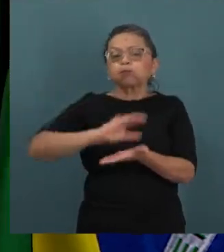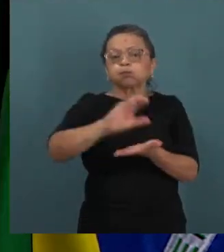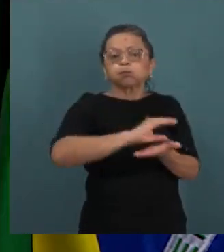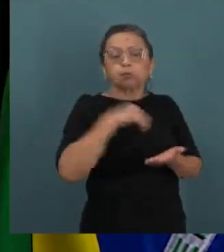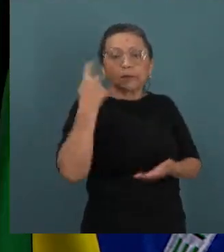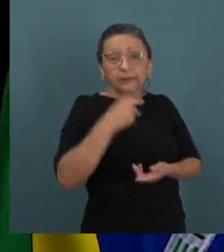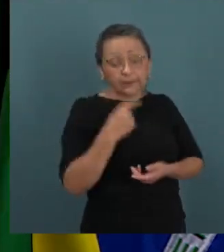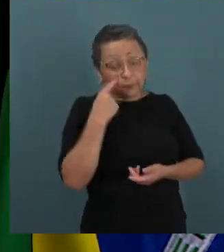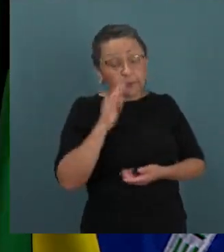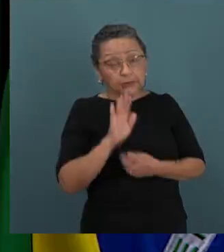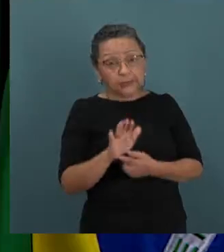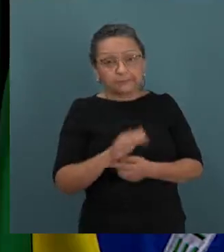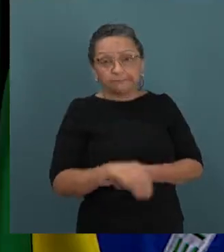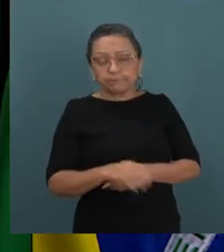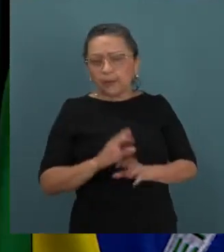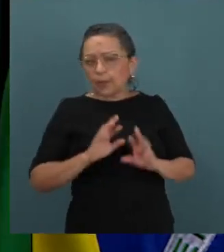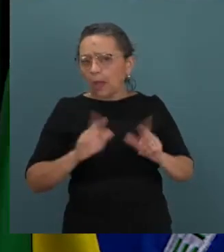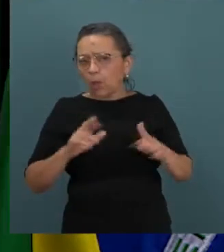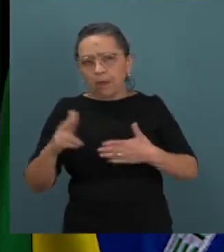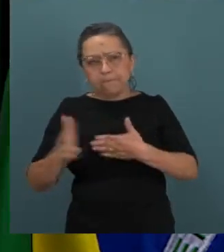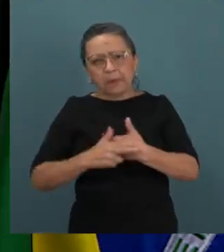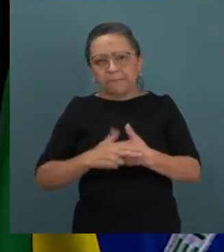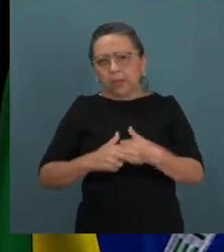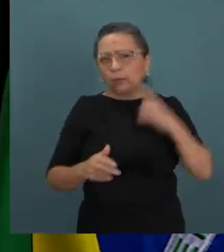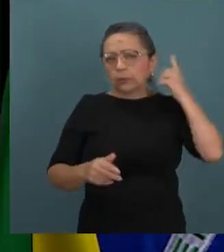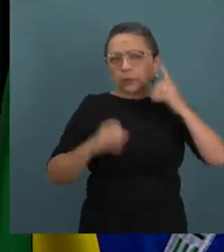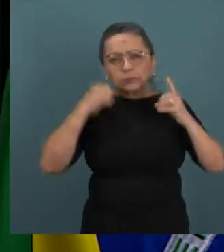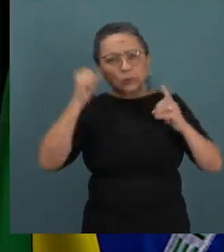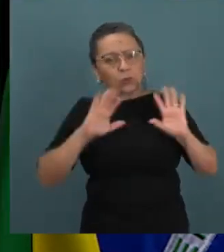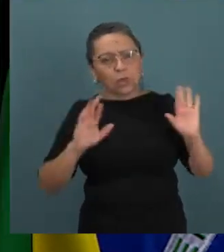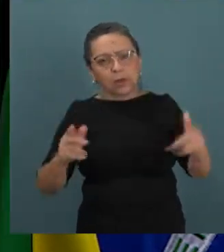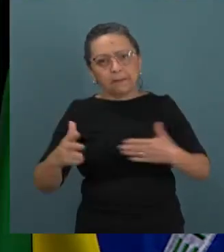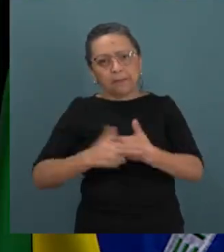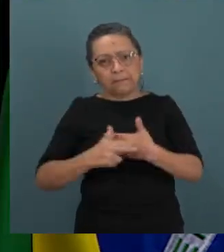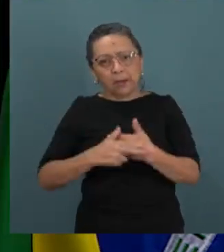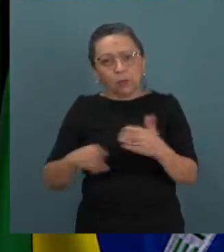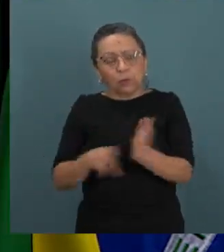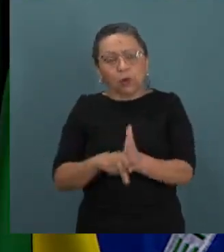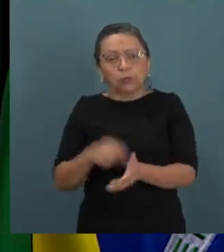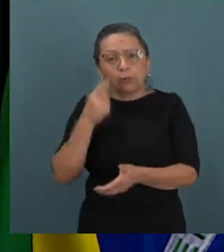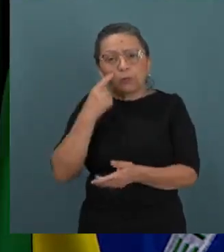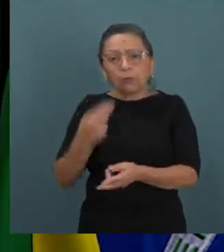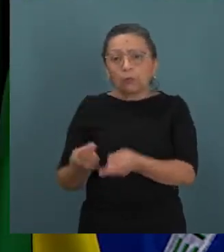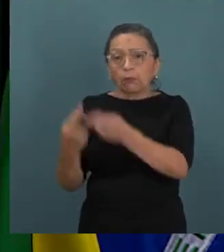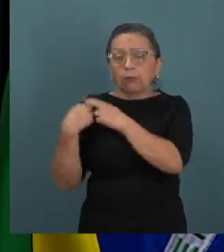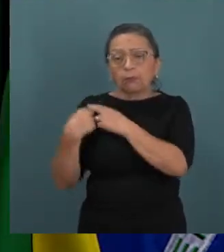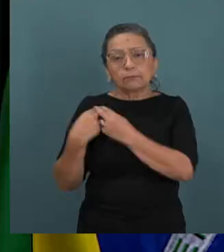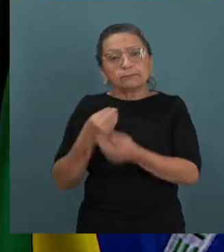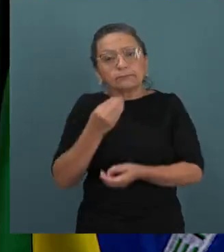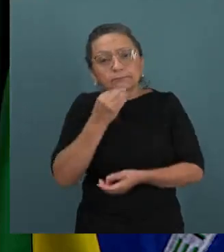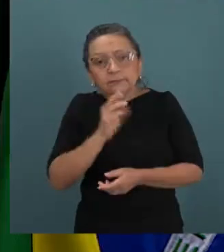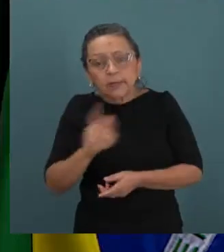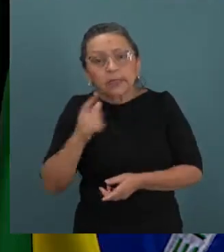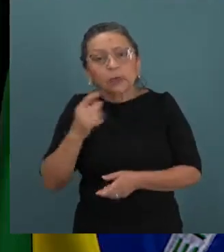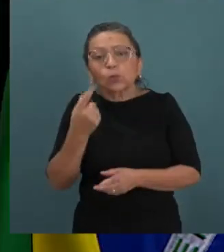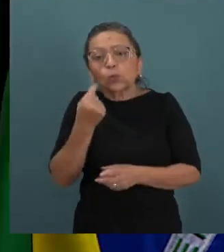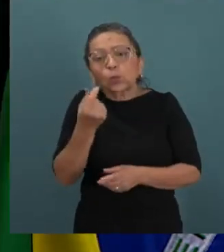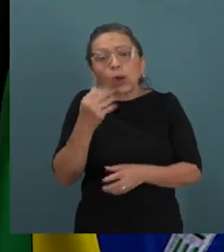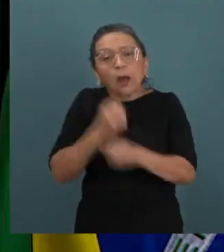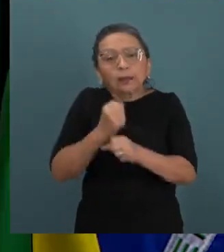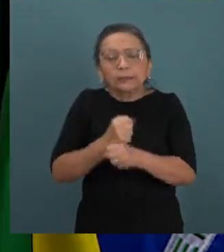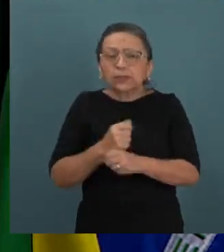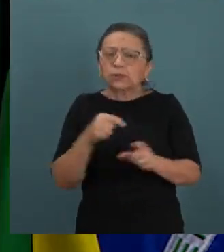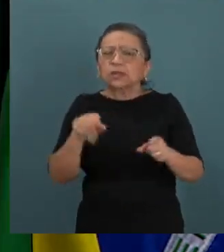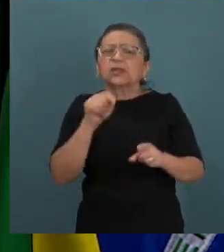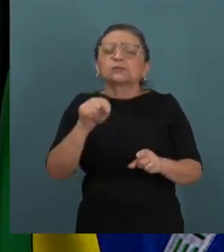aqui. Não é papel de nenhum deputado ou senador cuidar, não deveria ser de orçamento. Isso é